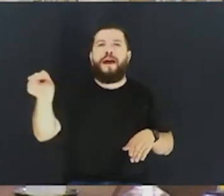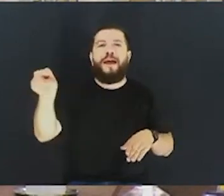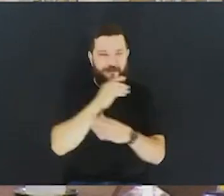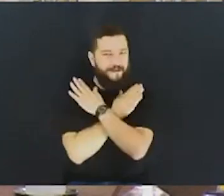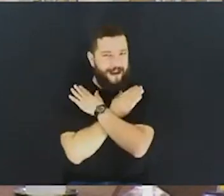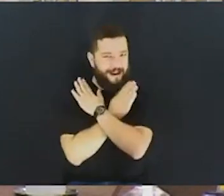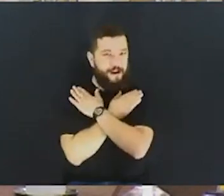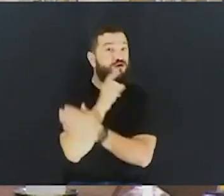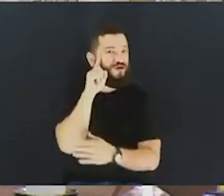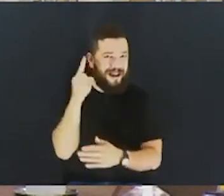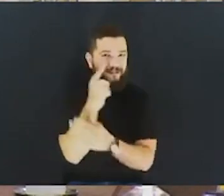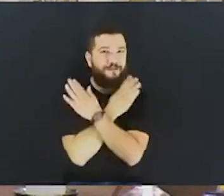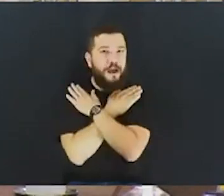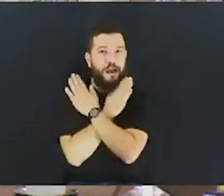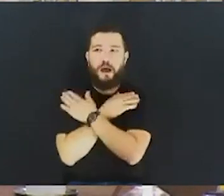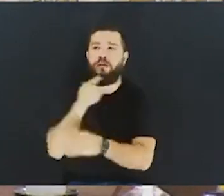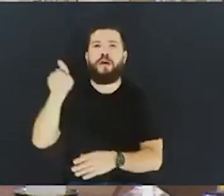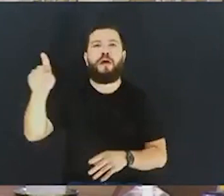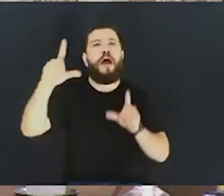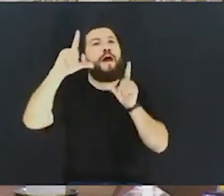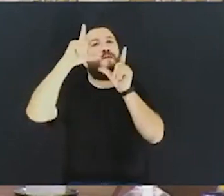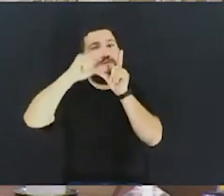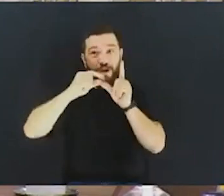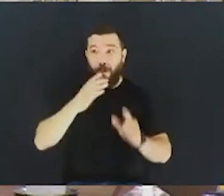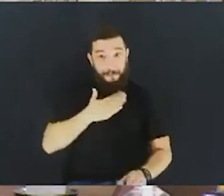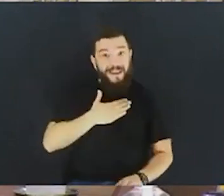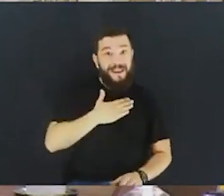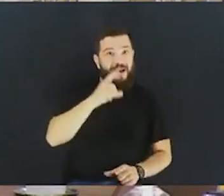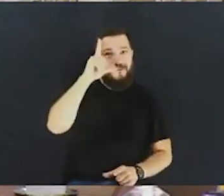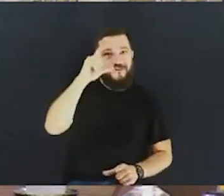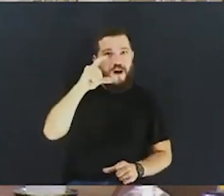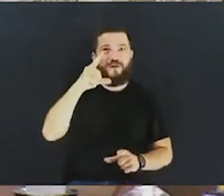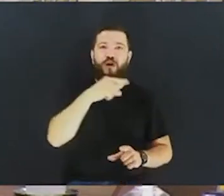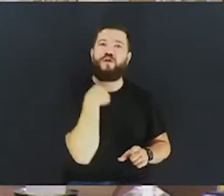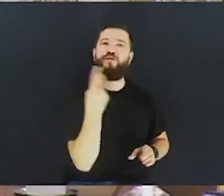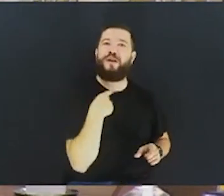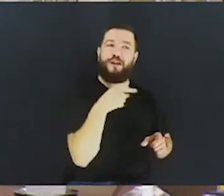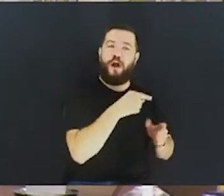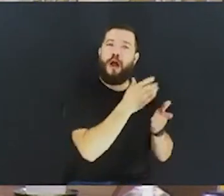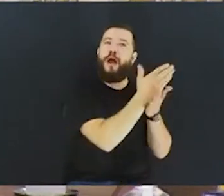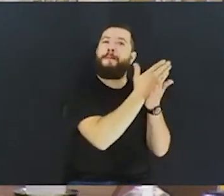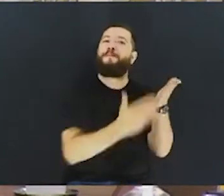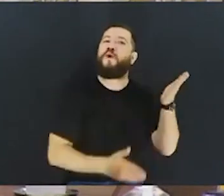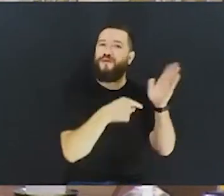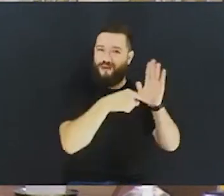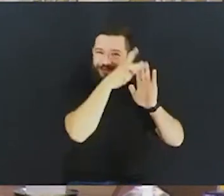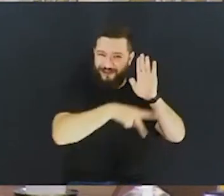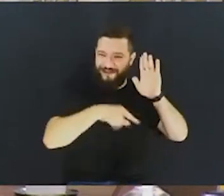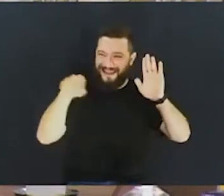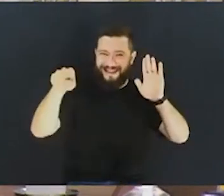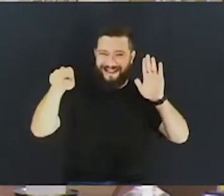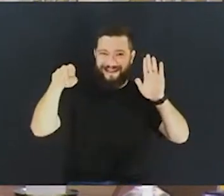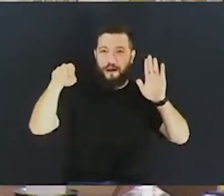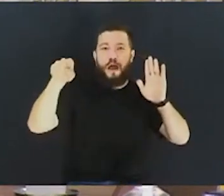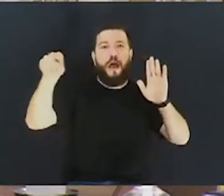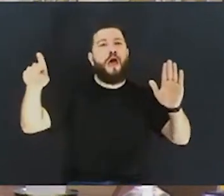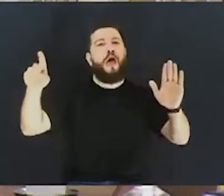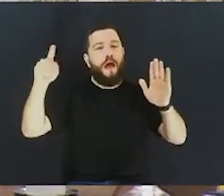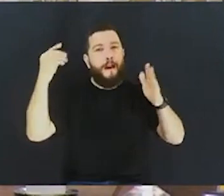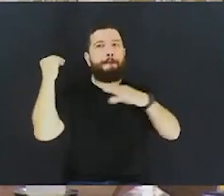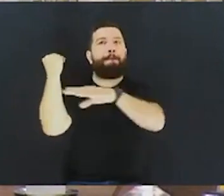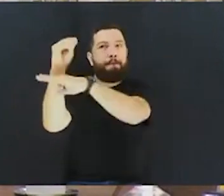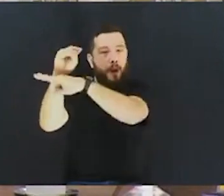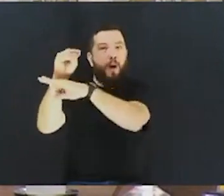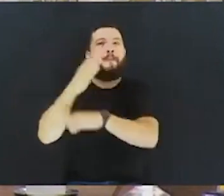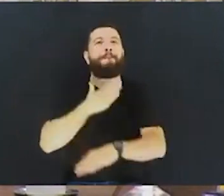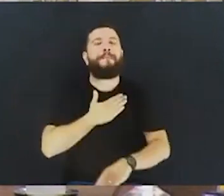foto de nós, vereadores, que votamos contra a retirada dos 14%, mesmo a gente